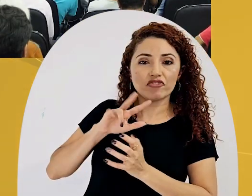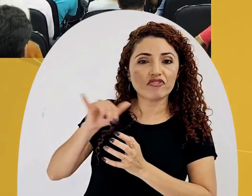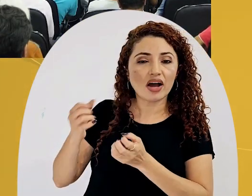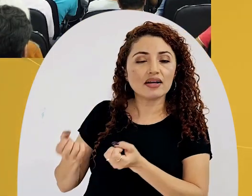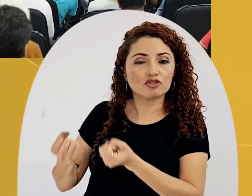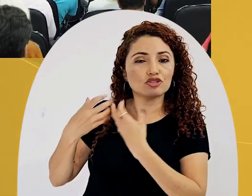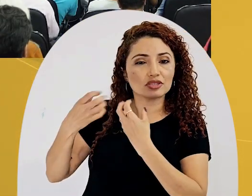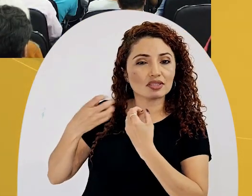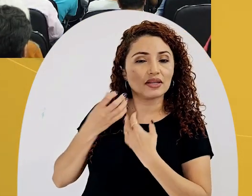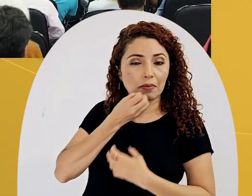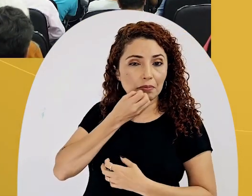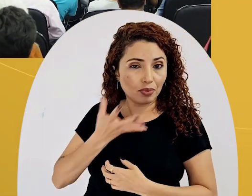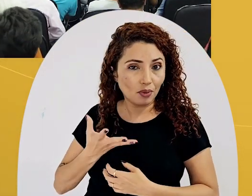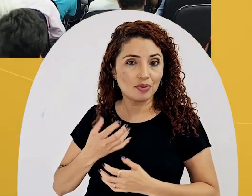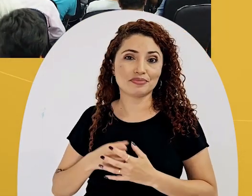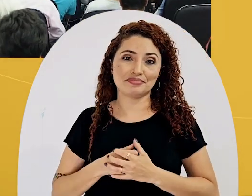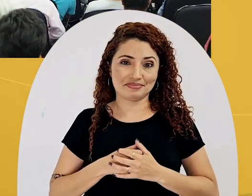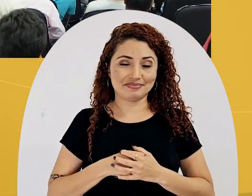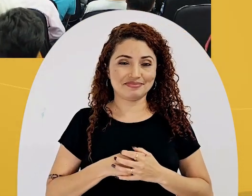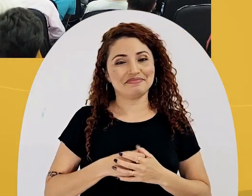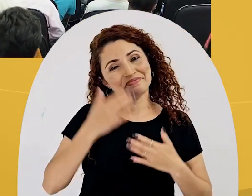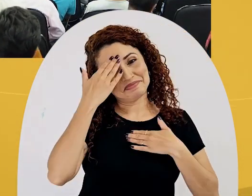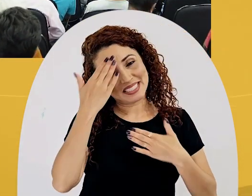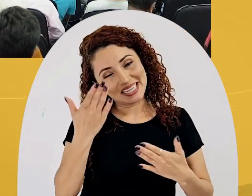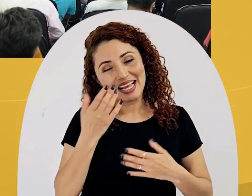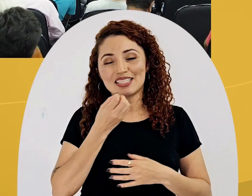Obrigada, gente. Boa tarde.